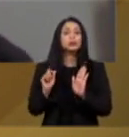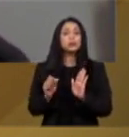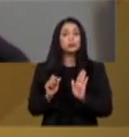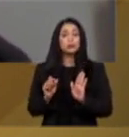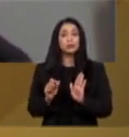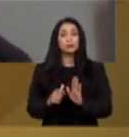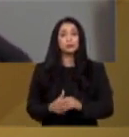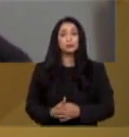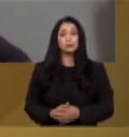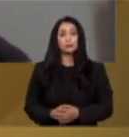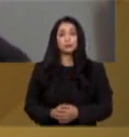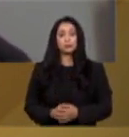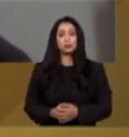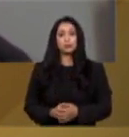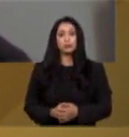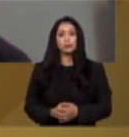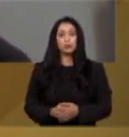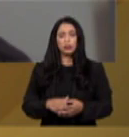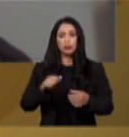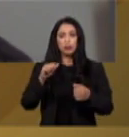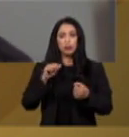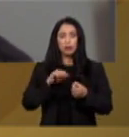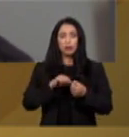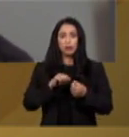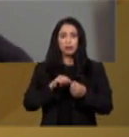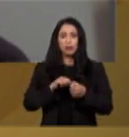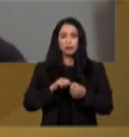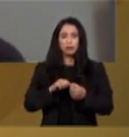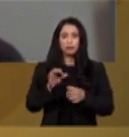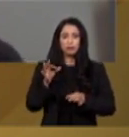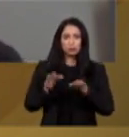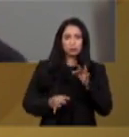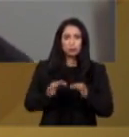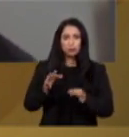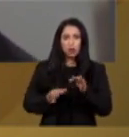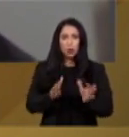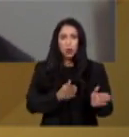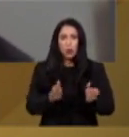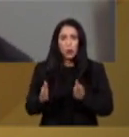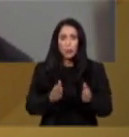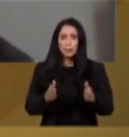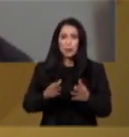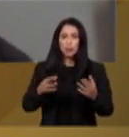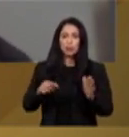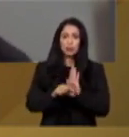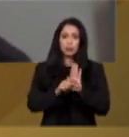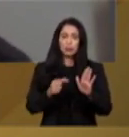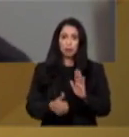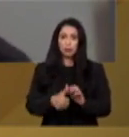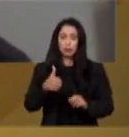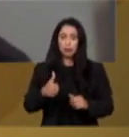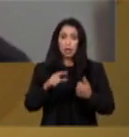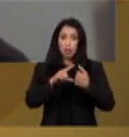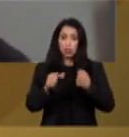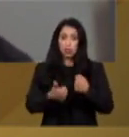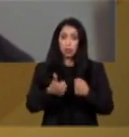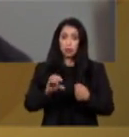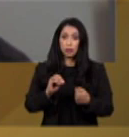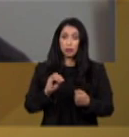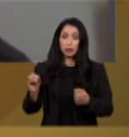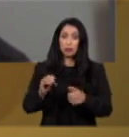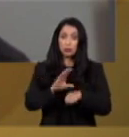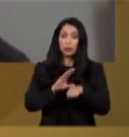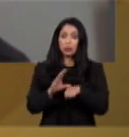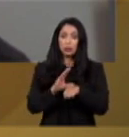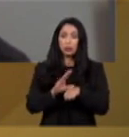qual foi feito o crivo judicial, então, durante o período previsto no parágrafo 1º do artigo 100 da Constituição,